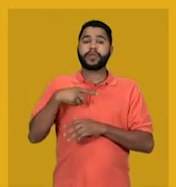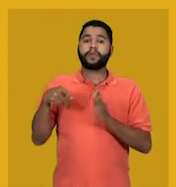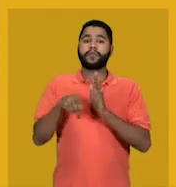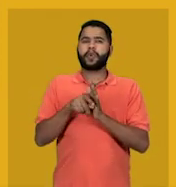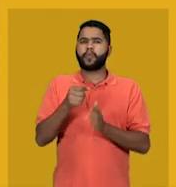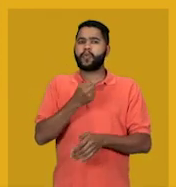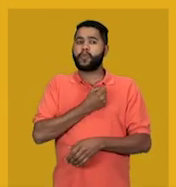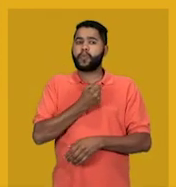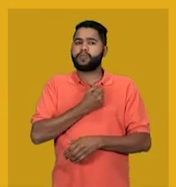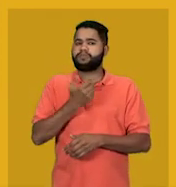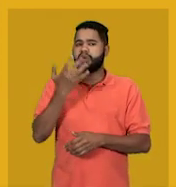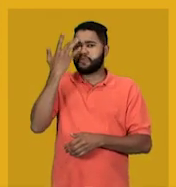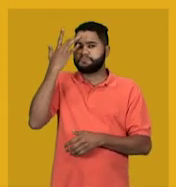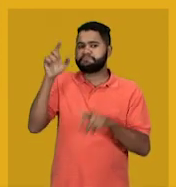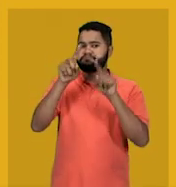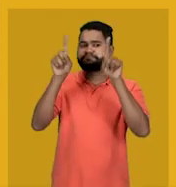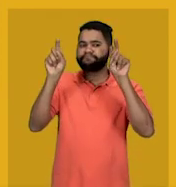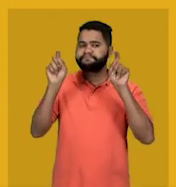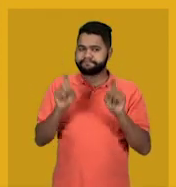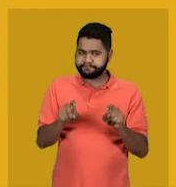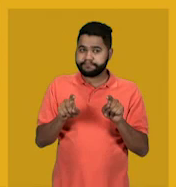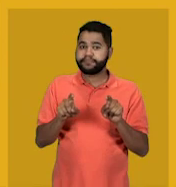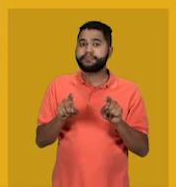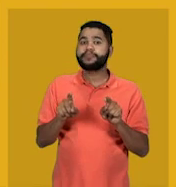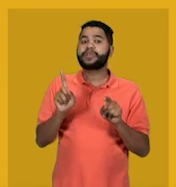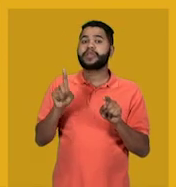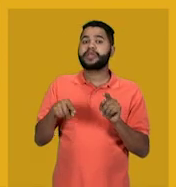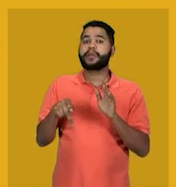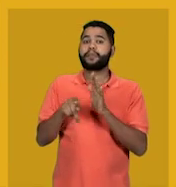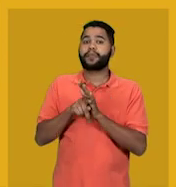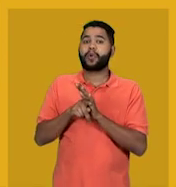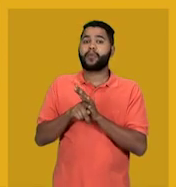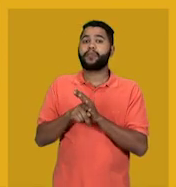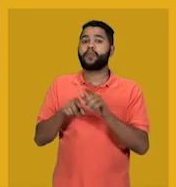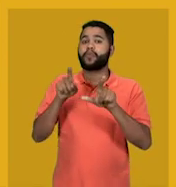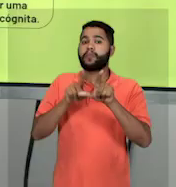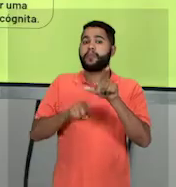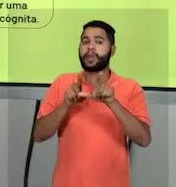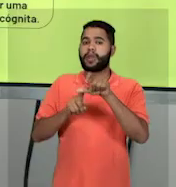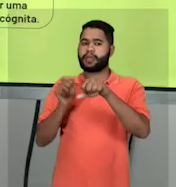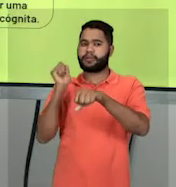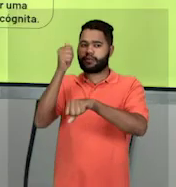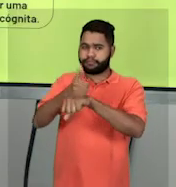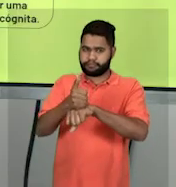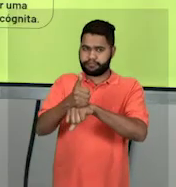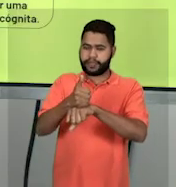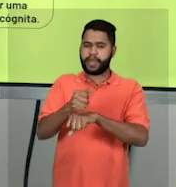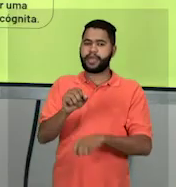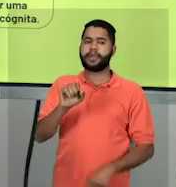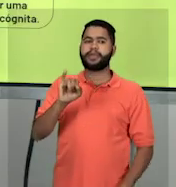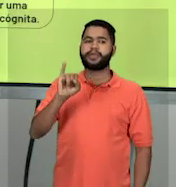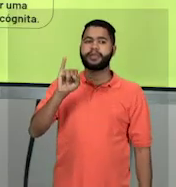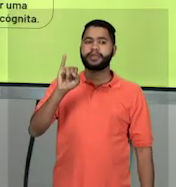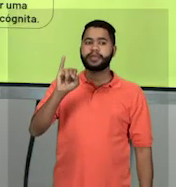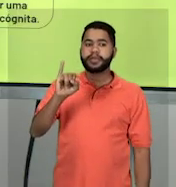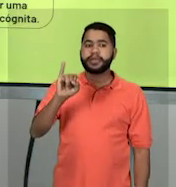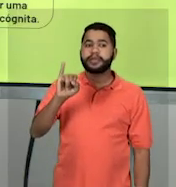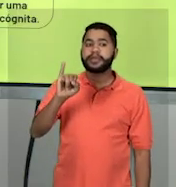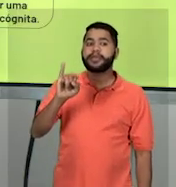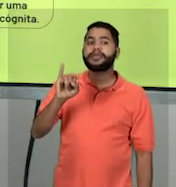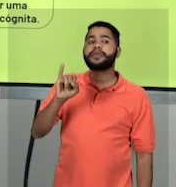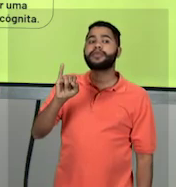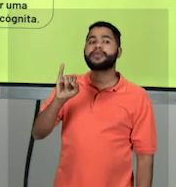valor desconhecido representado por uma letra chamada incógnita para mim falou